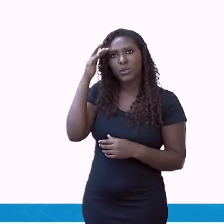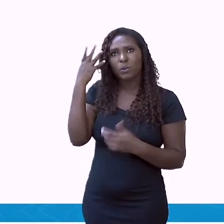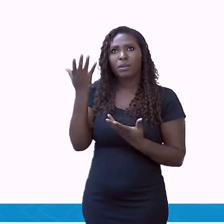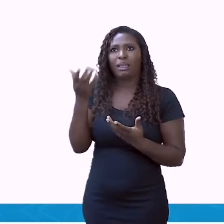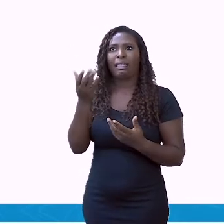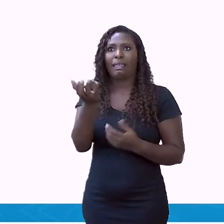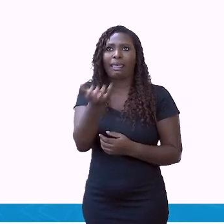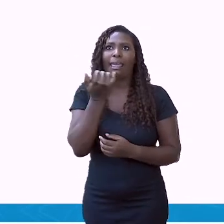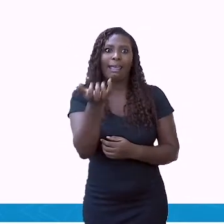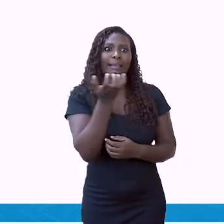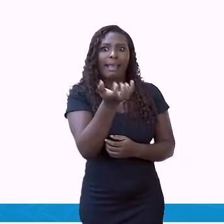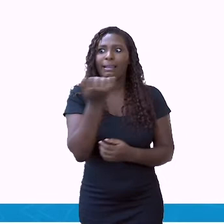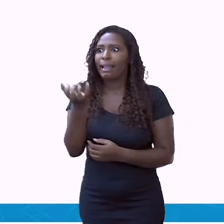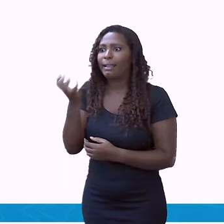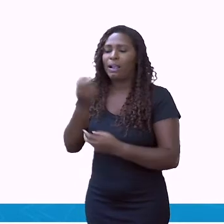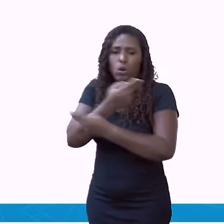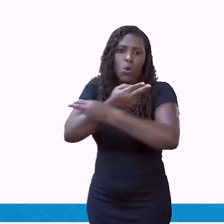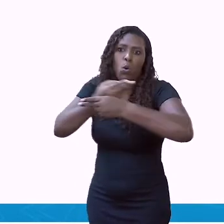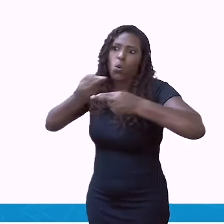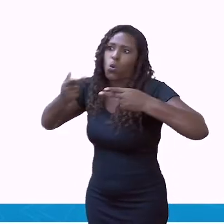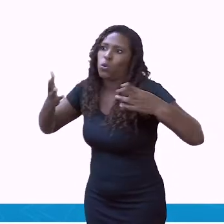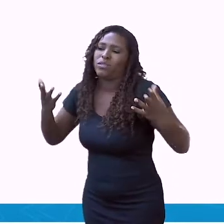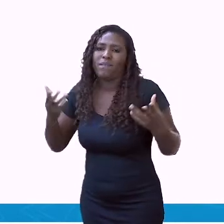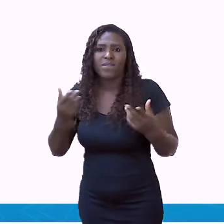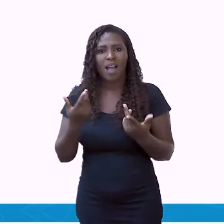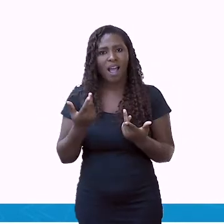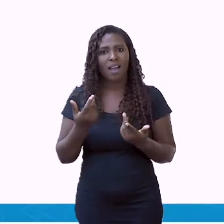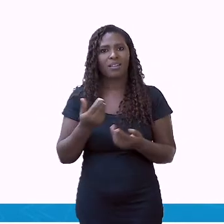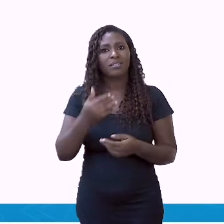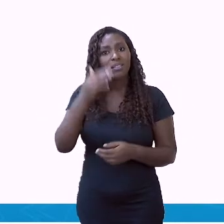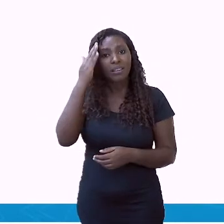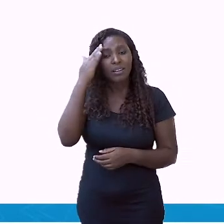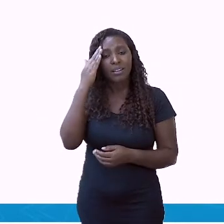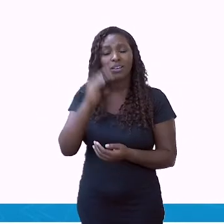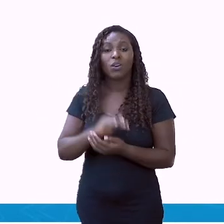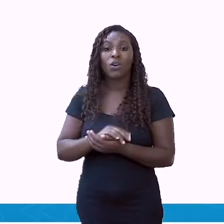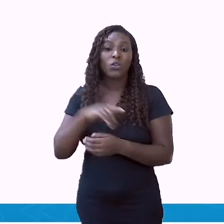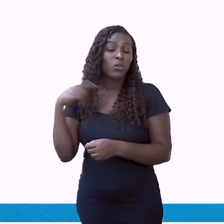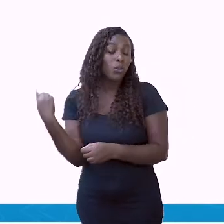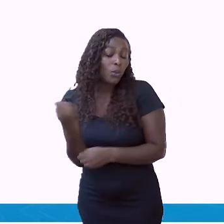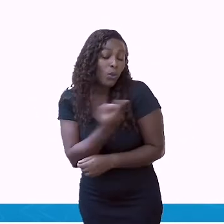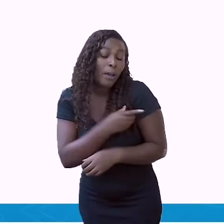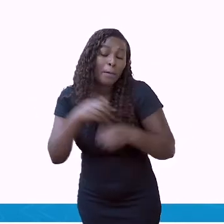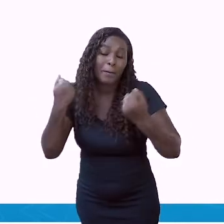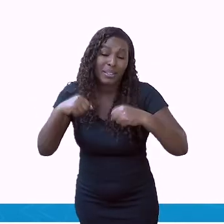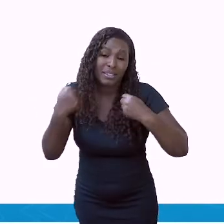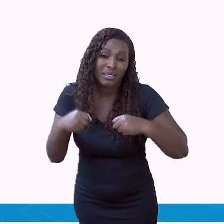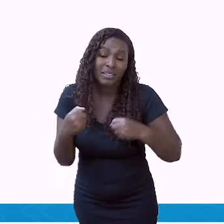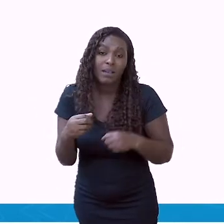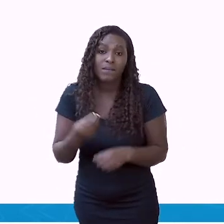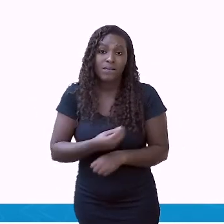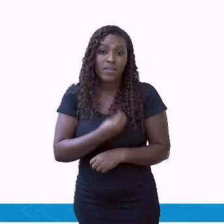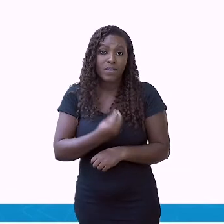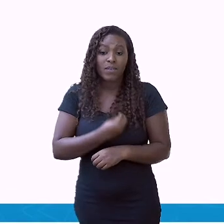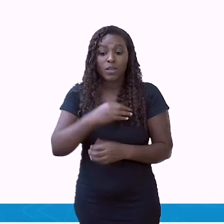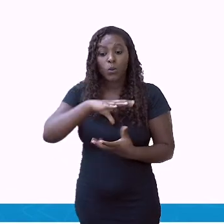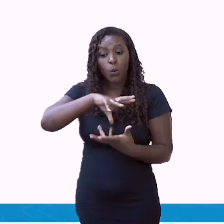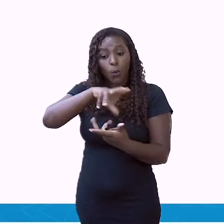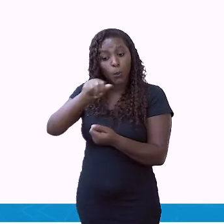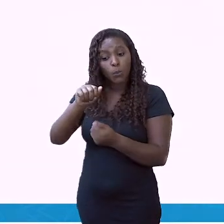vantagens, mas nós precisamos aprender a viver em um mundo globalizado em um mundo